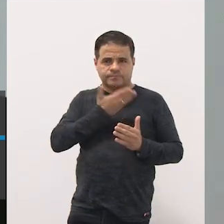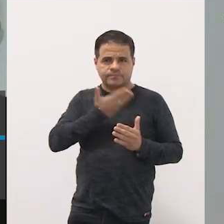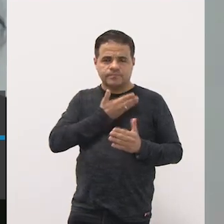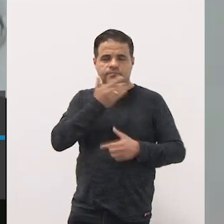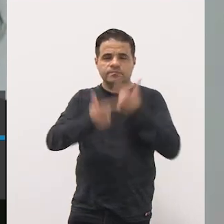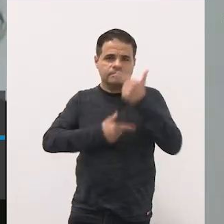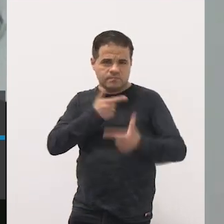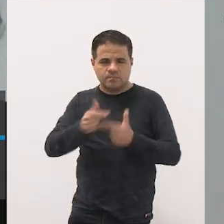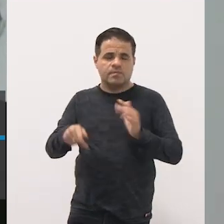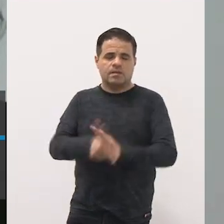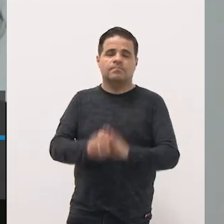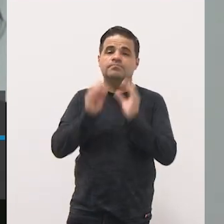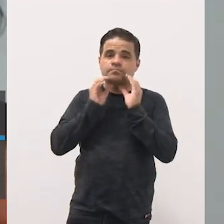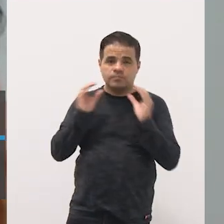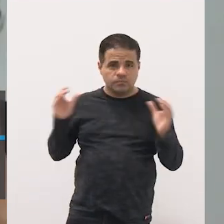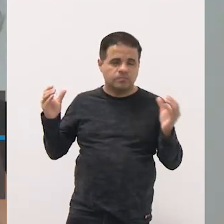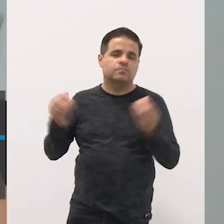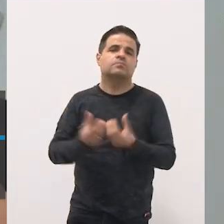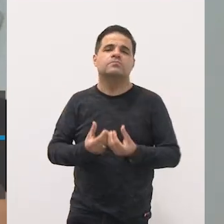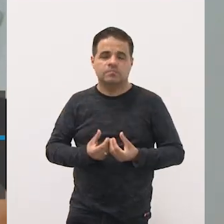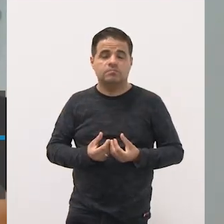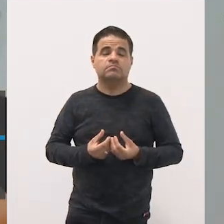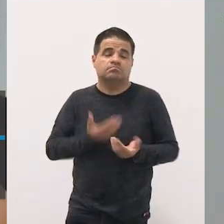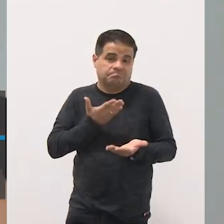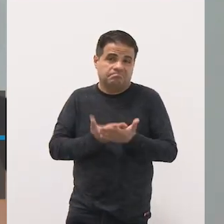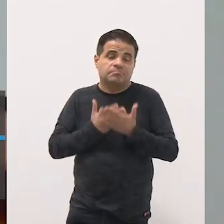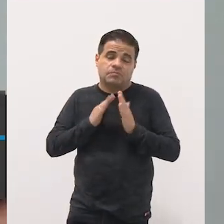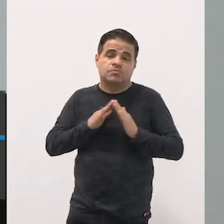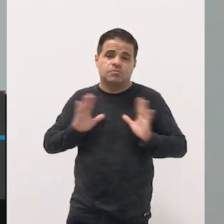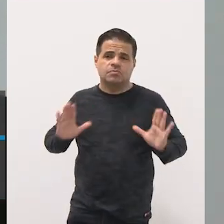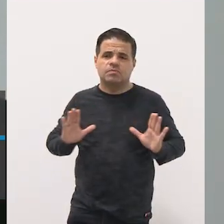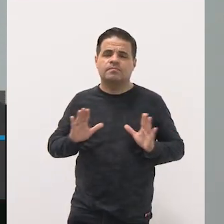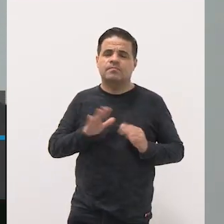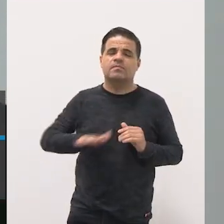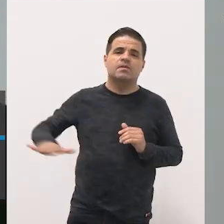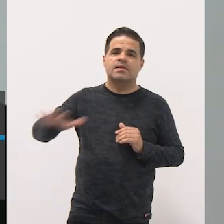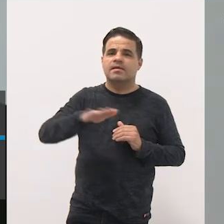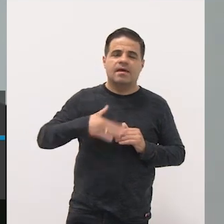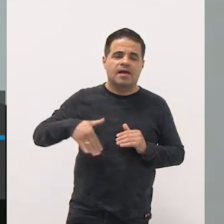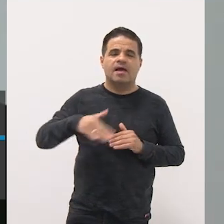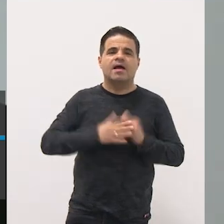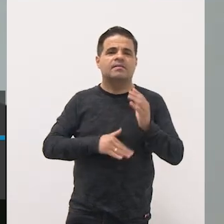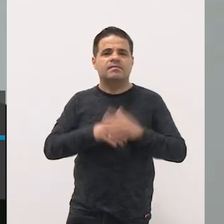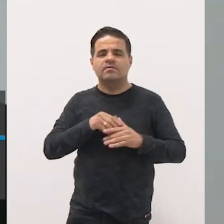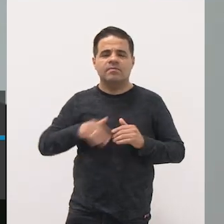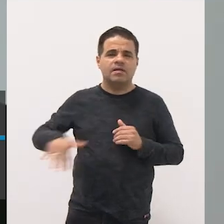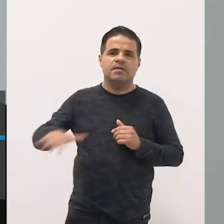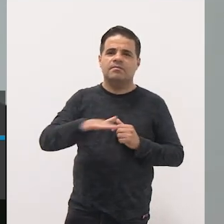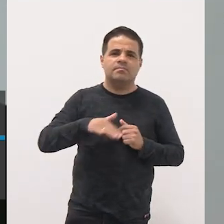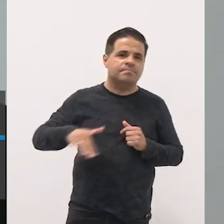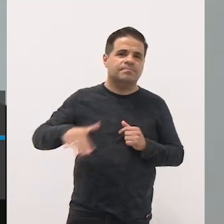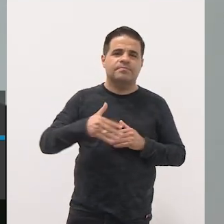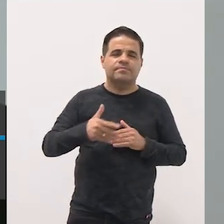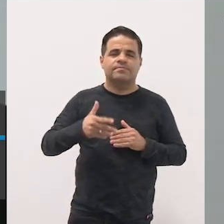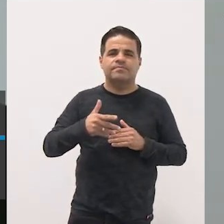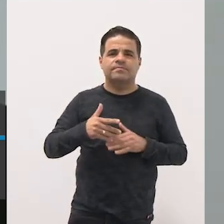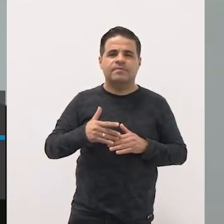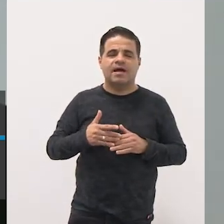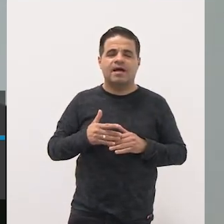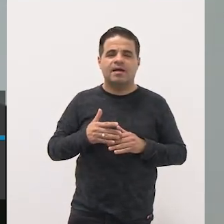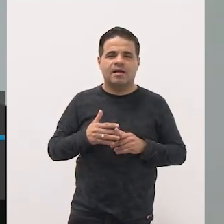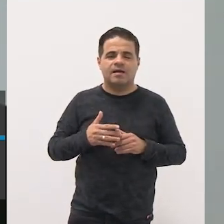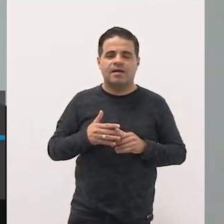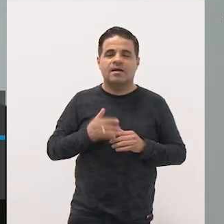ou a própria comunidade, né, que a escola tem acesso e por dever atender. Então,